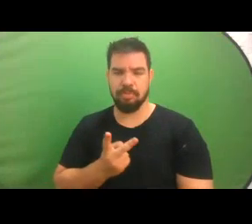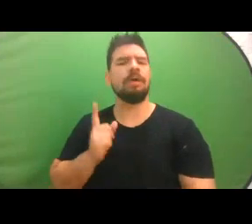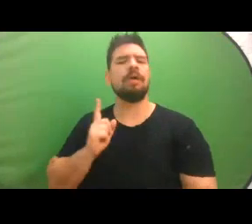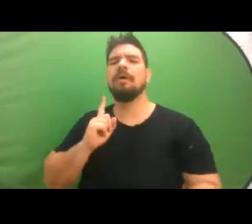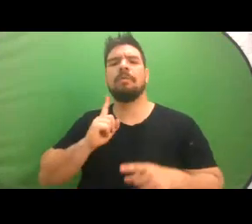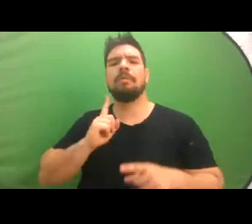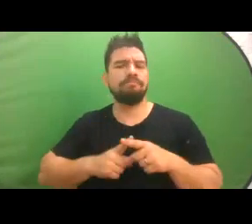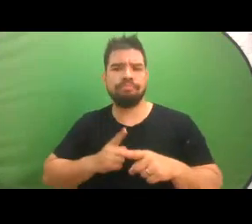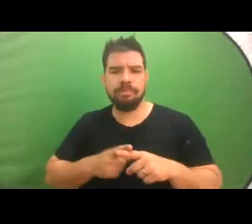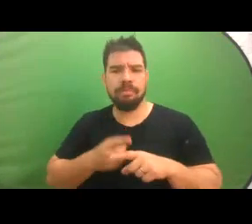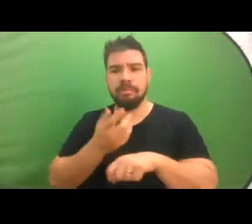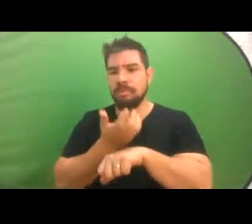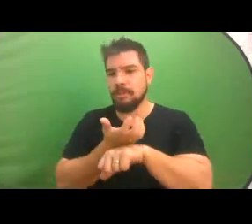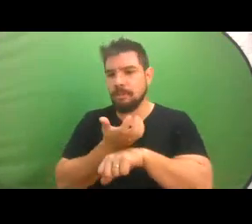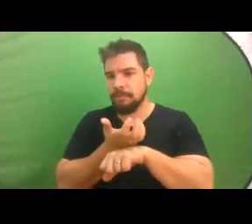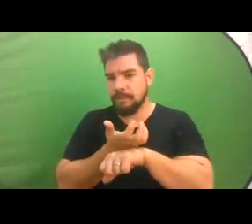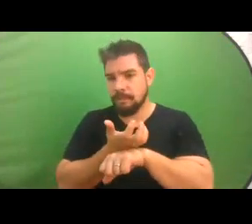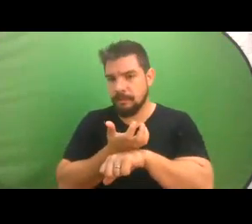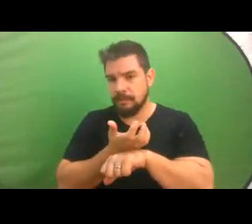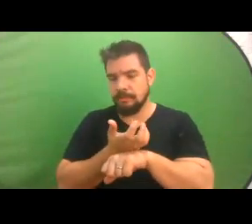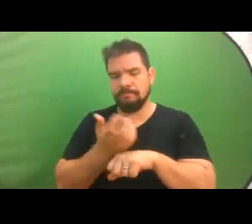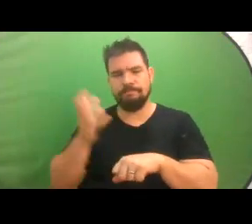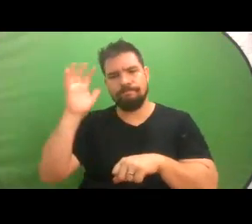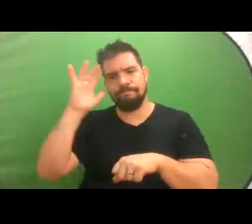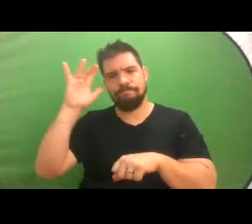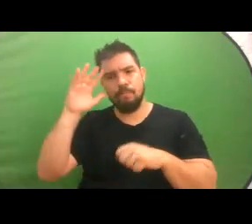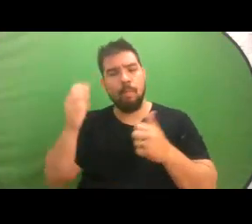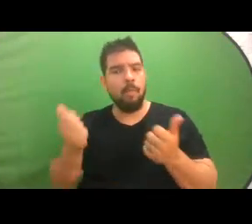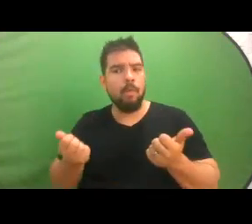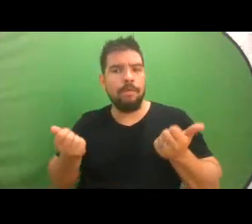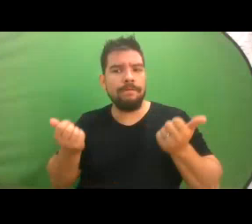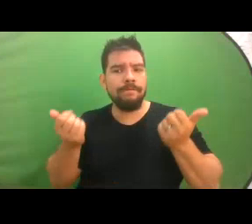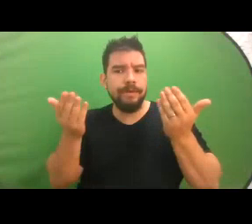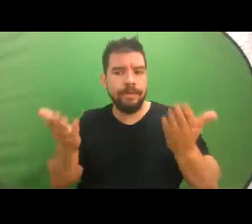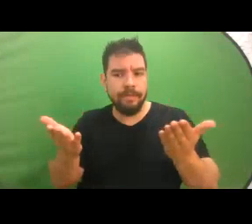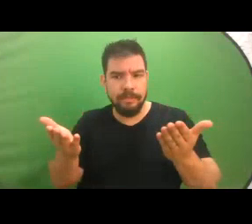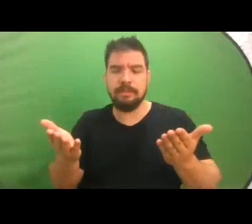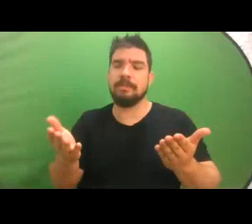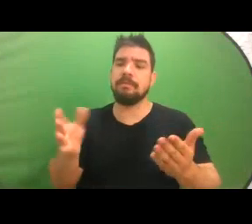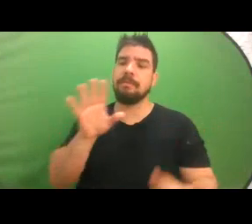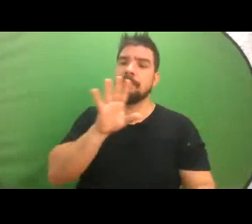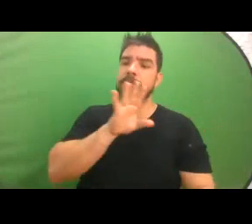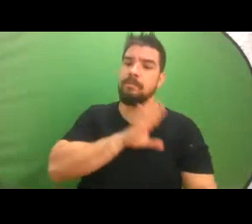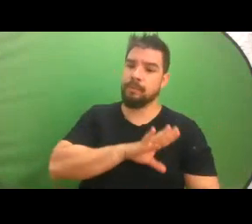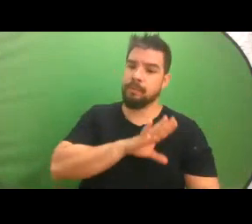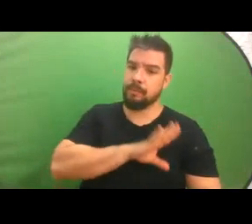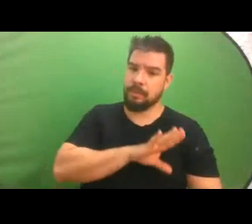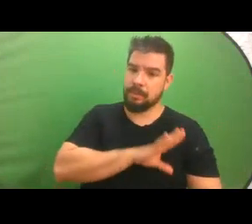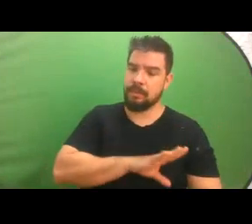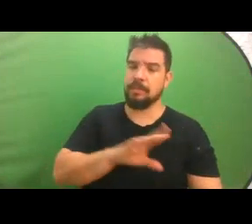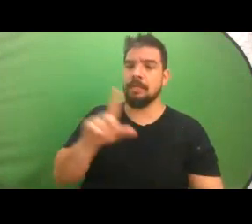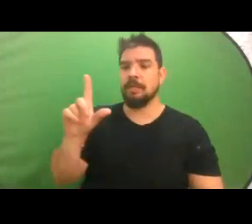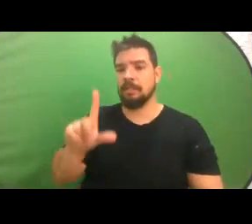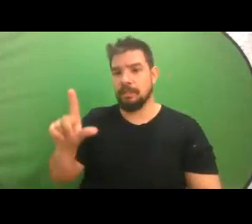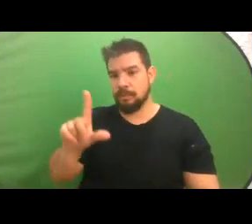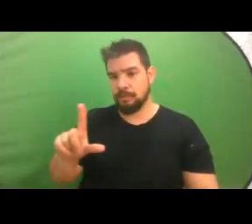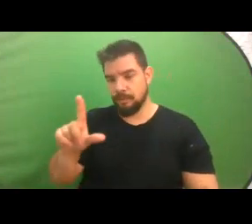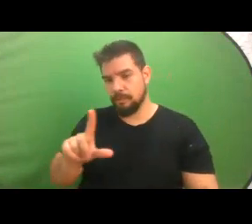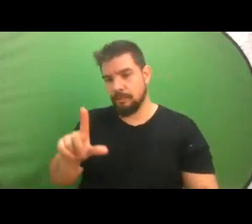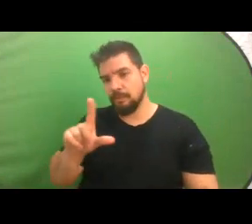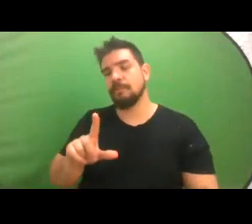essa disciplina foi pensada para o português e suas literaturas